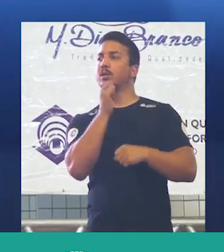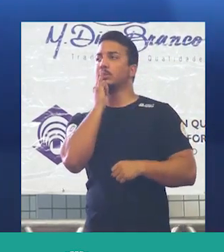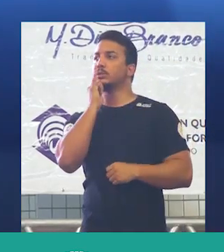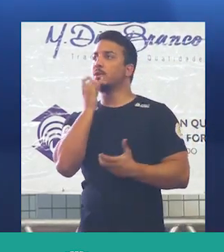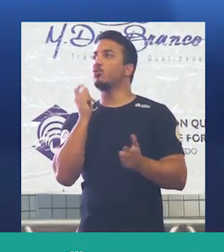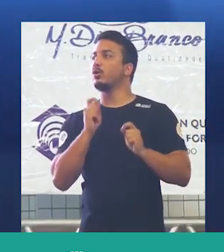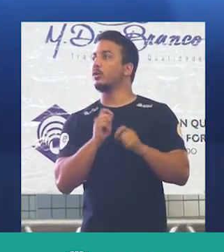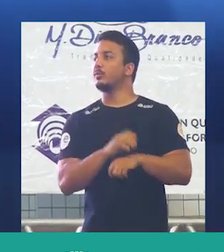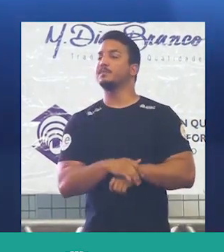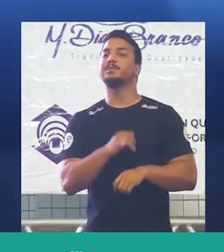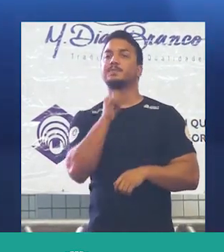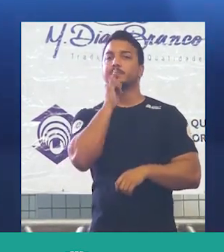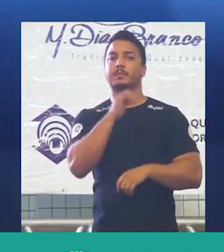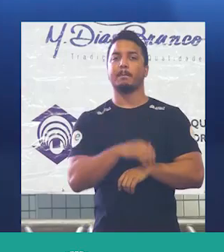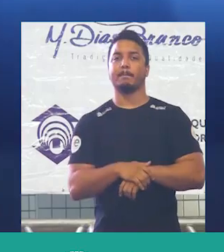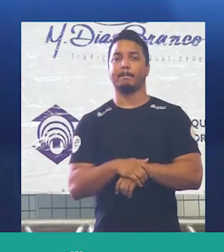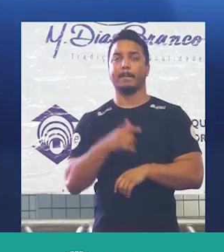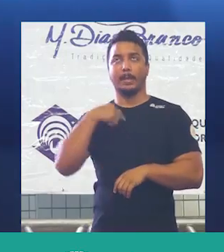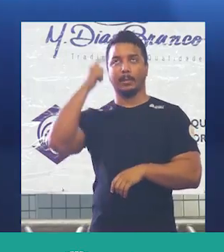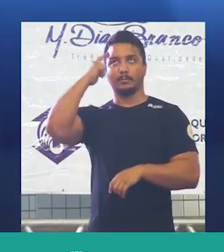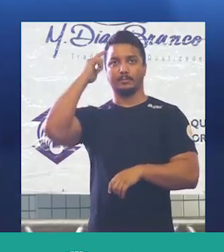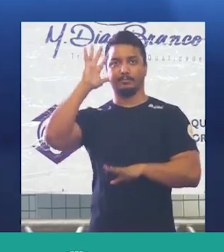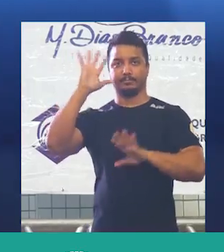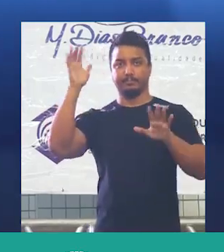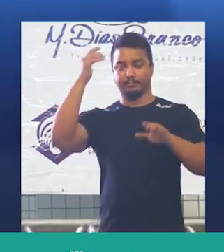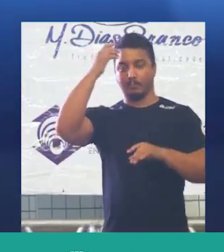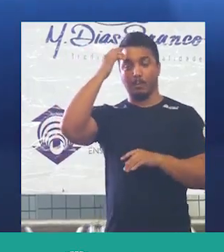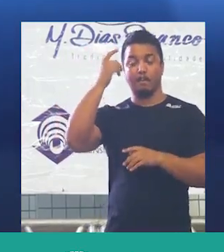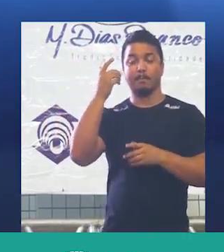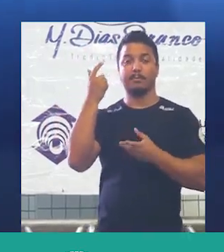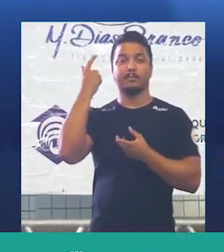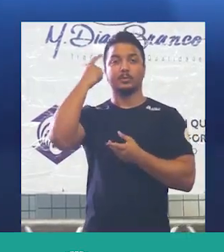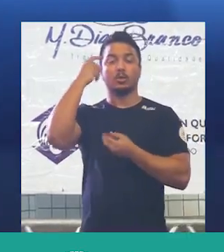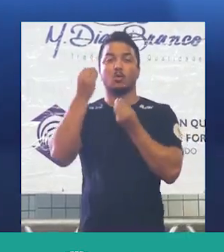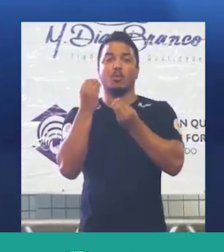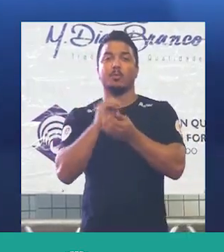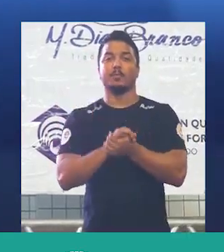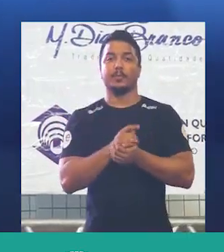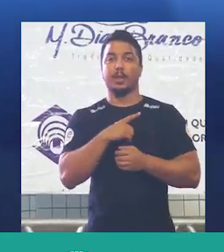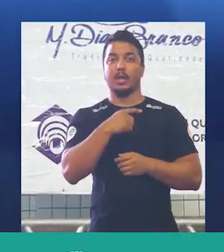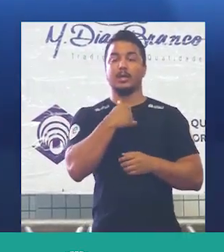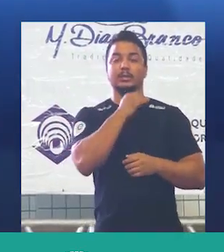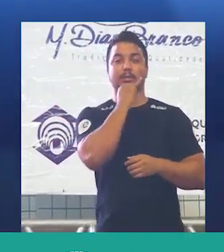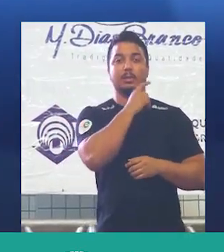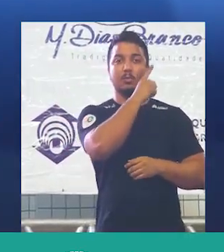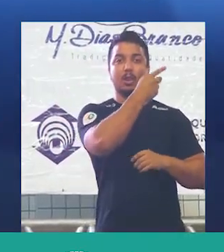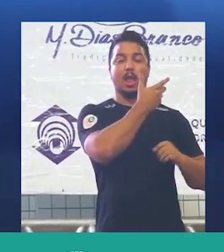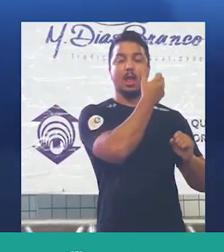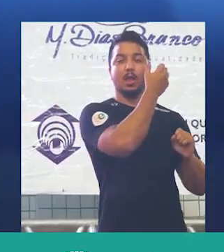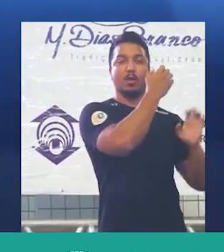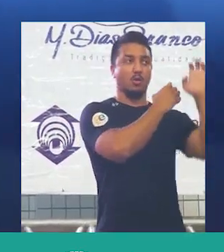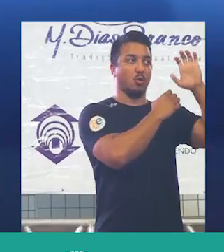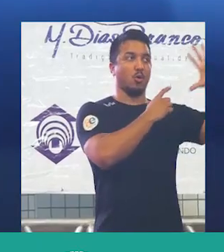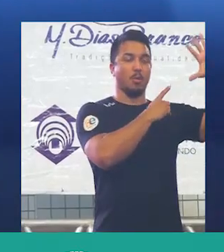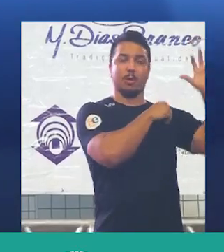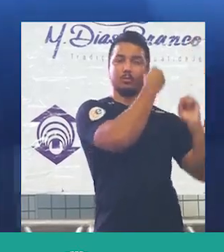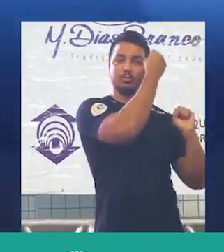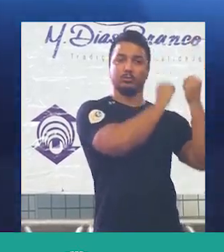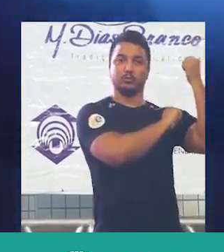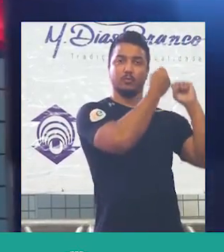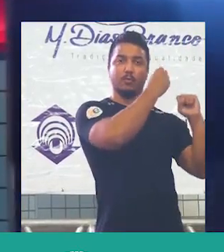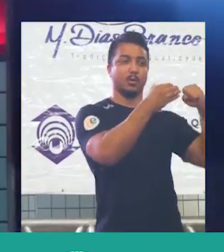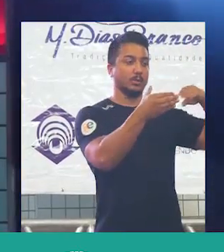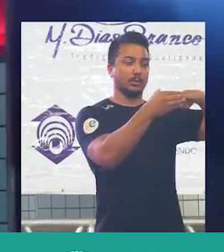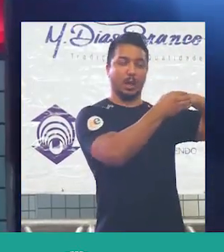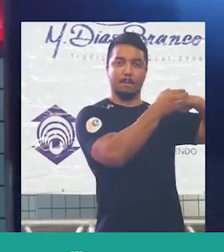Ciliano. Digamos, hipotético, tá? Digamos que eu tinha uma fábrica lá na Europa de sapato. E eu